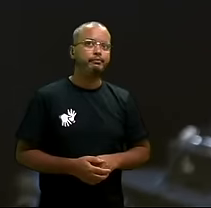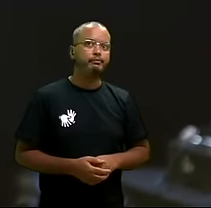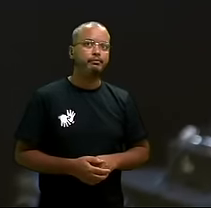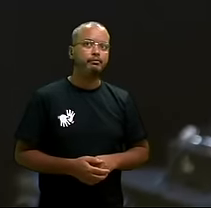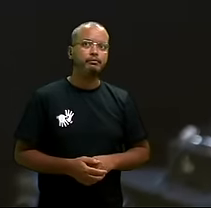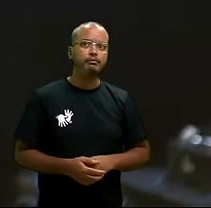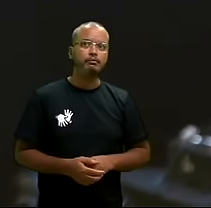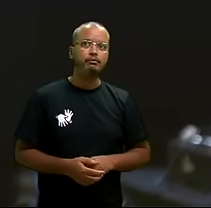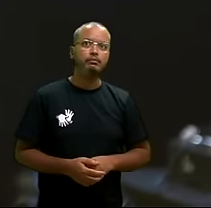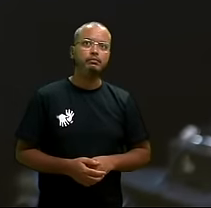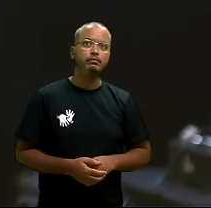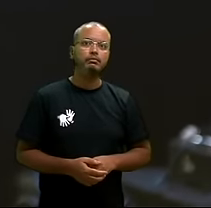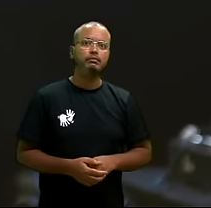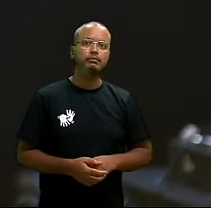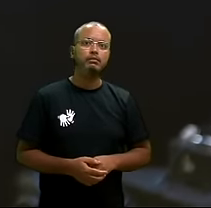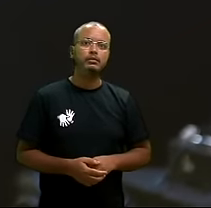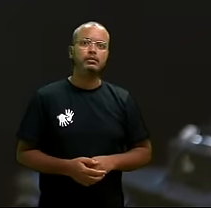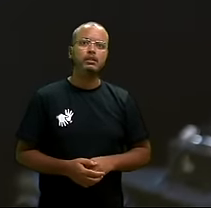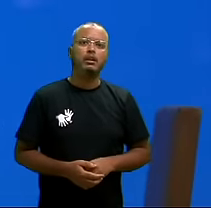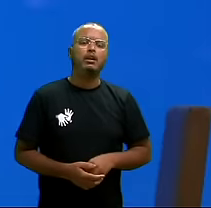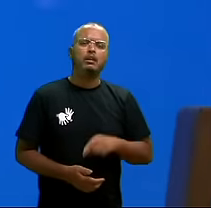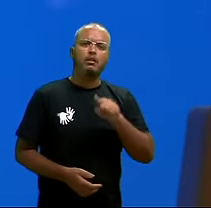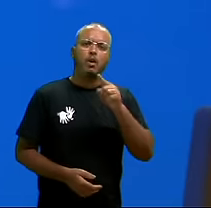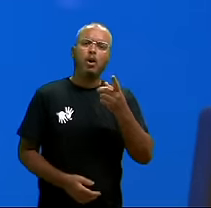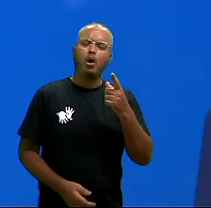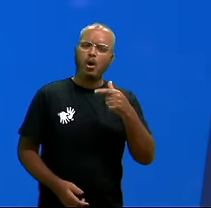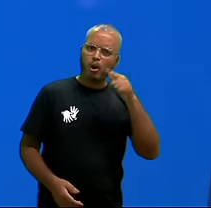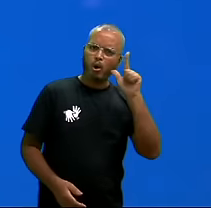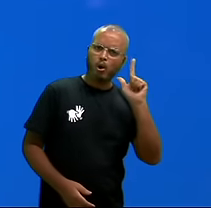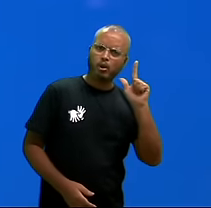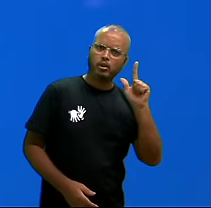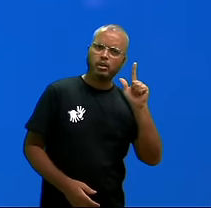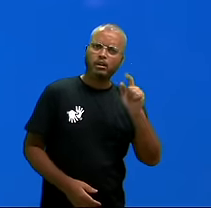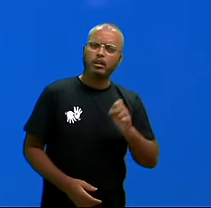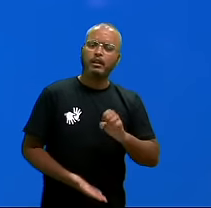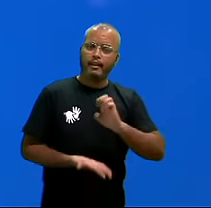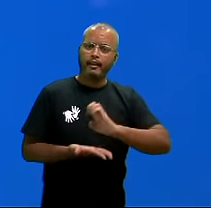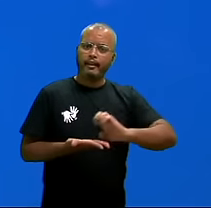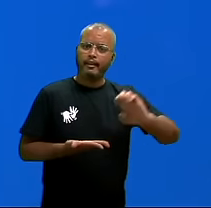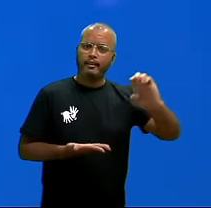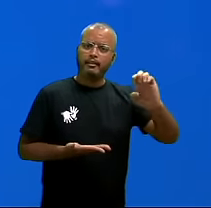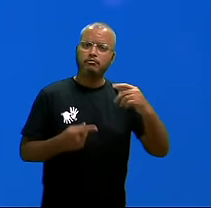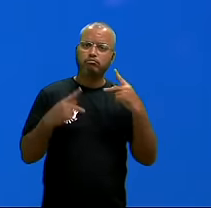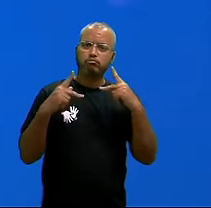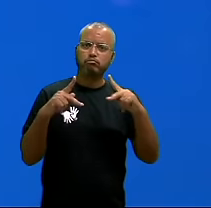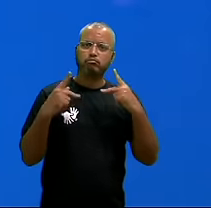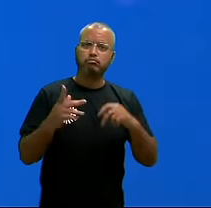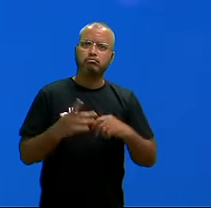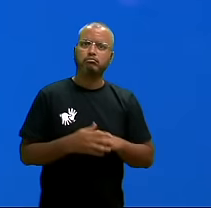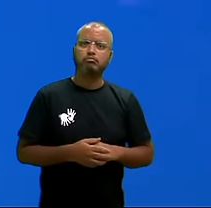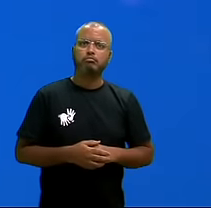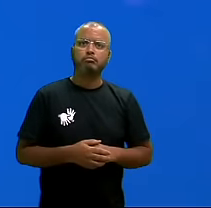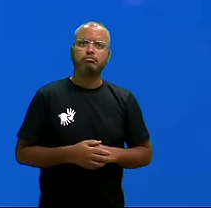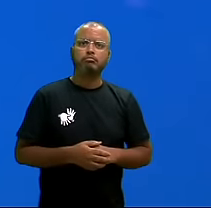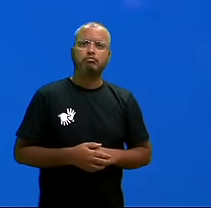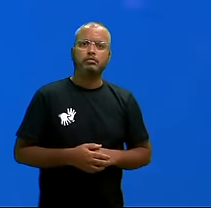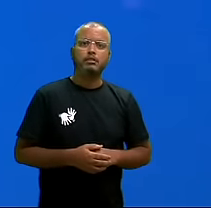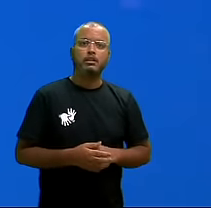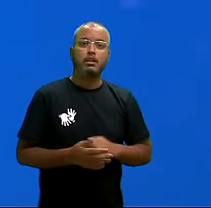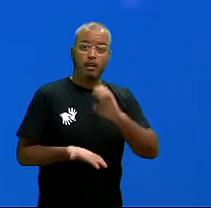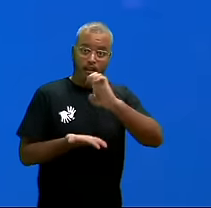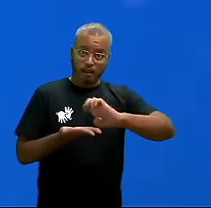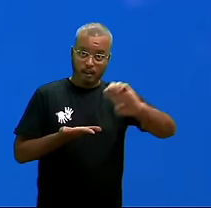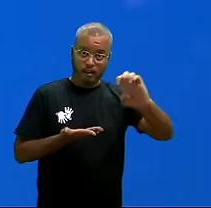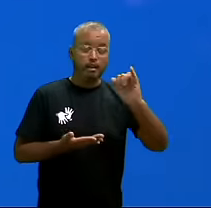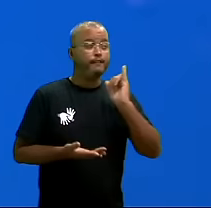ontem? Vocês viram ontem aqui da boca de um grande homem de Deus falando que ele falou isso. Toda pessoa deprimida pensa isso. Versículo 3 diz assim: olha o